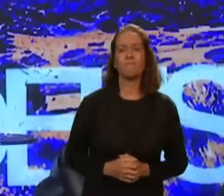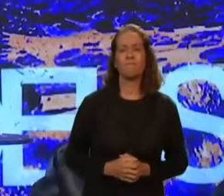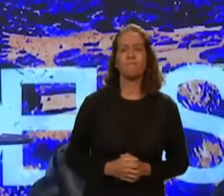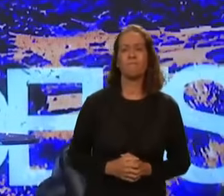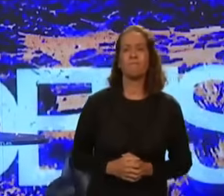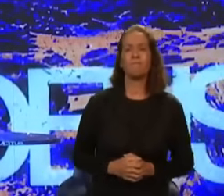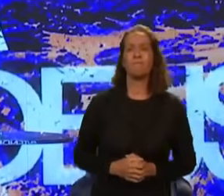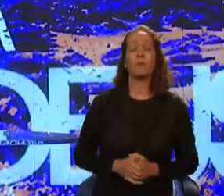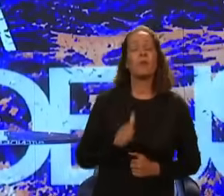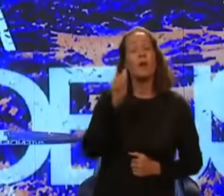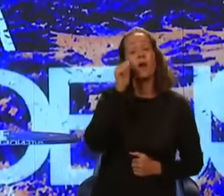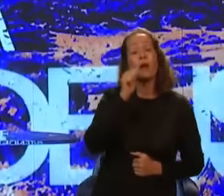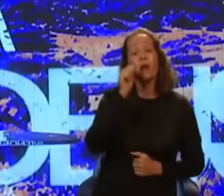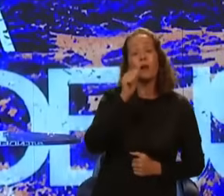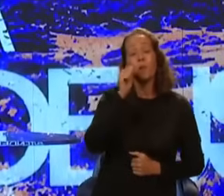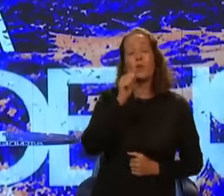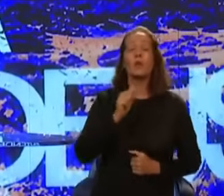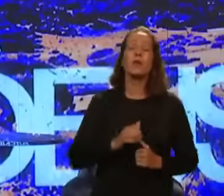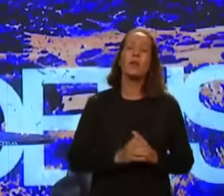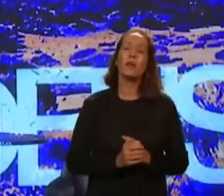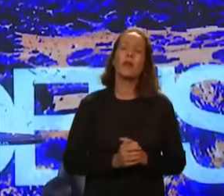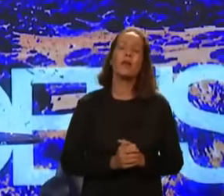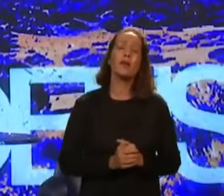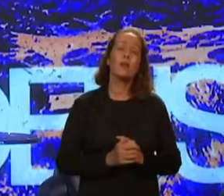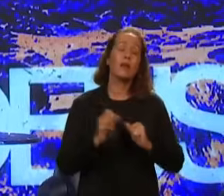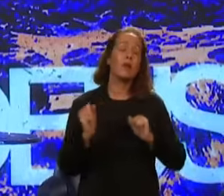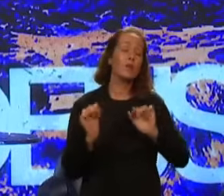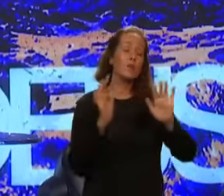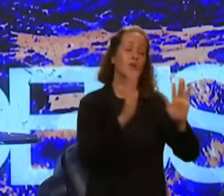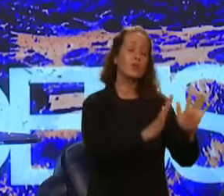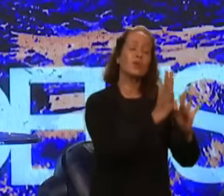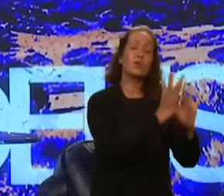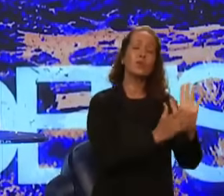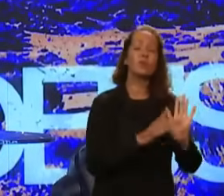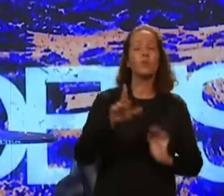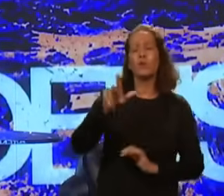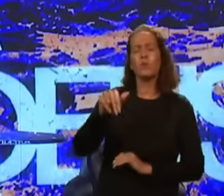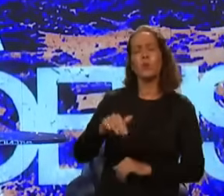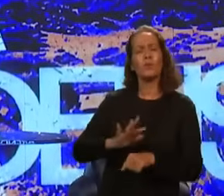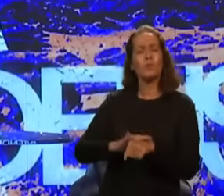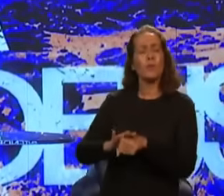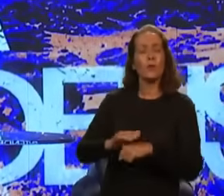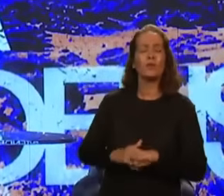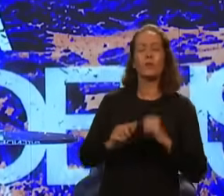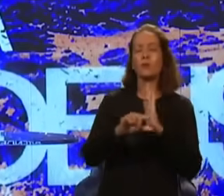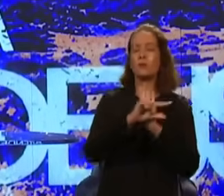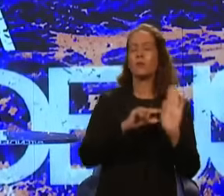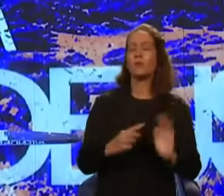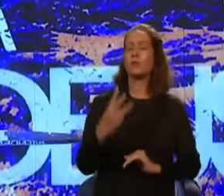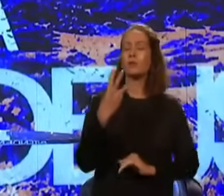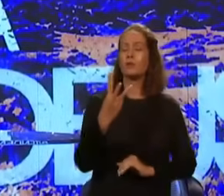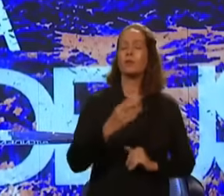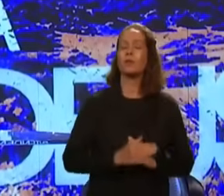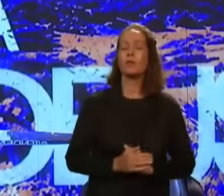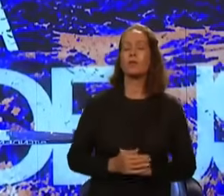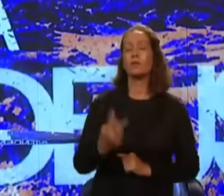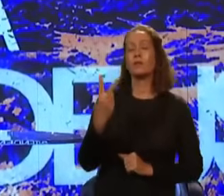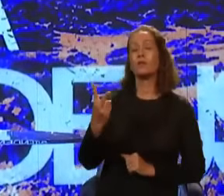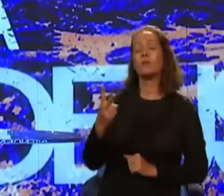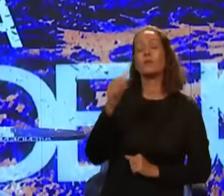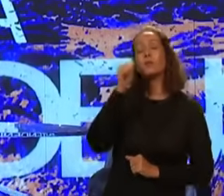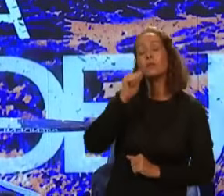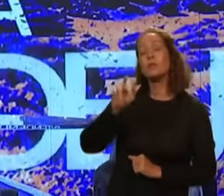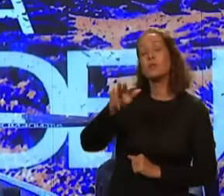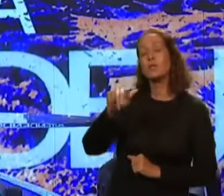A mulher fez uma oferta na vida de Jesus, mas o irmão dela ficou doente. Verso 3: então as irmãs de Lázaro mandaram dizer